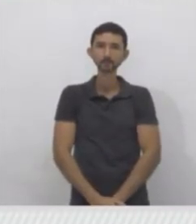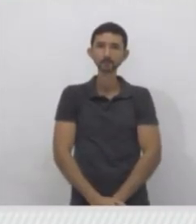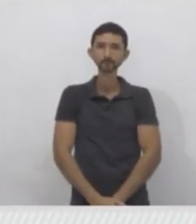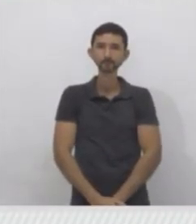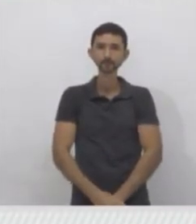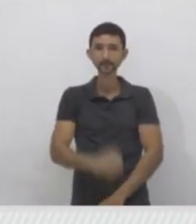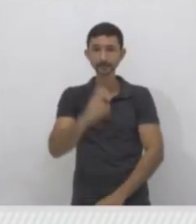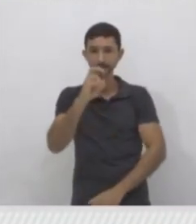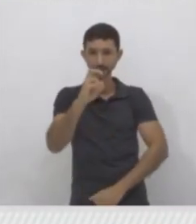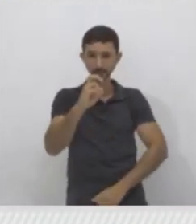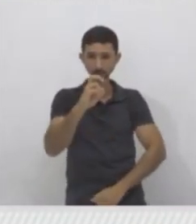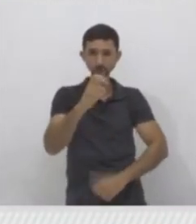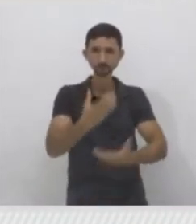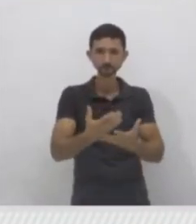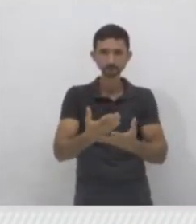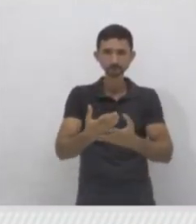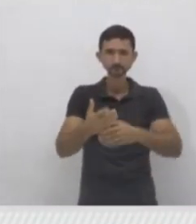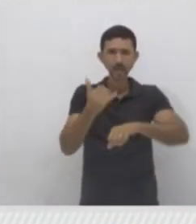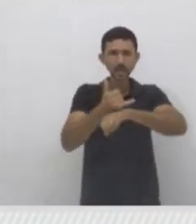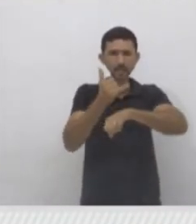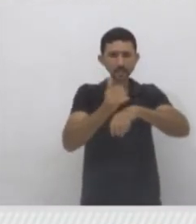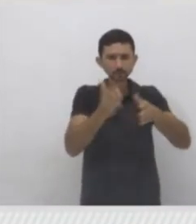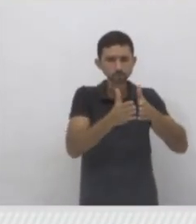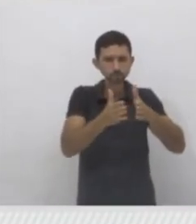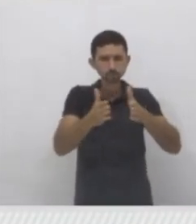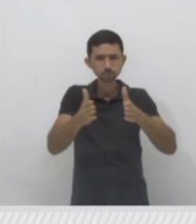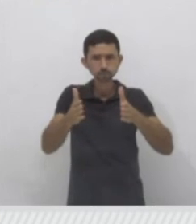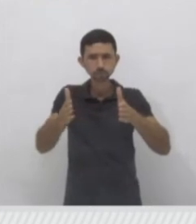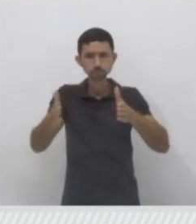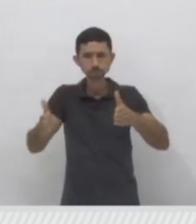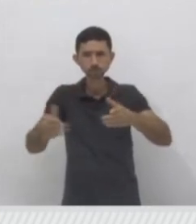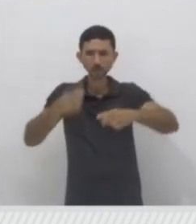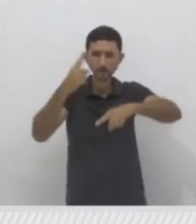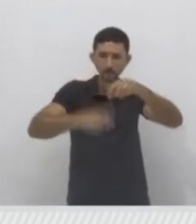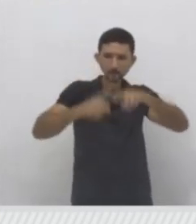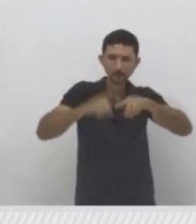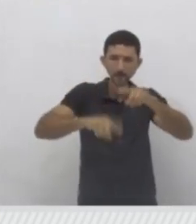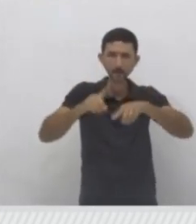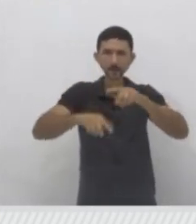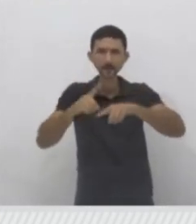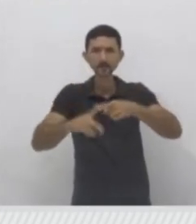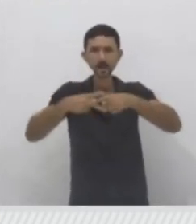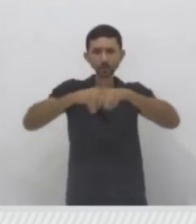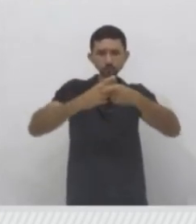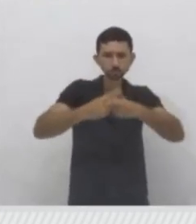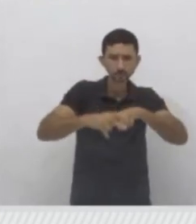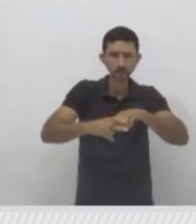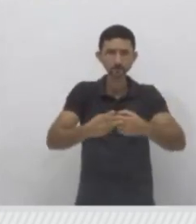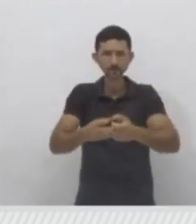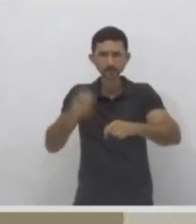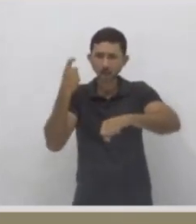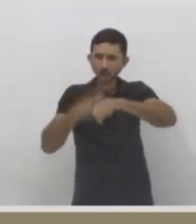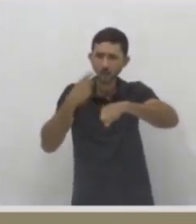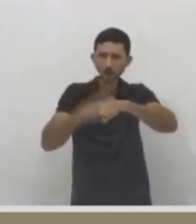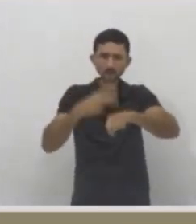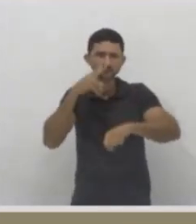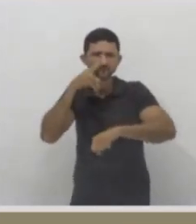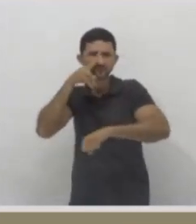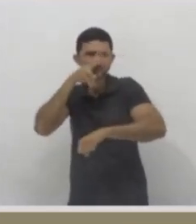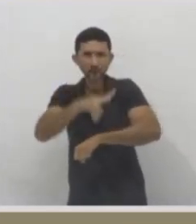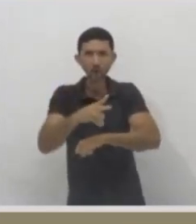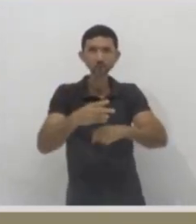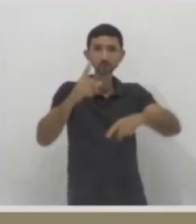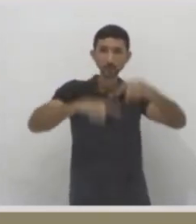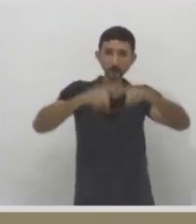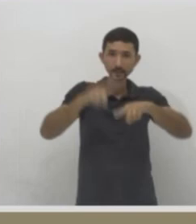A Idade dos Metais foi uma revolução, já que as ferramentas de metal eram muito mais resistentes que as de pedra. Com estes novos